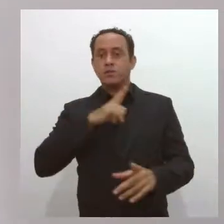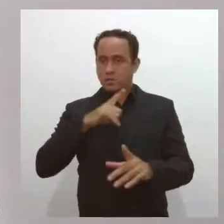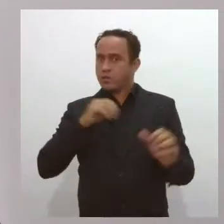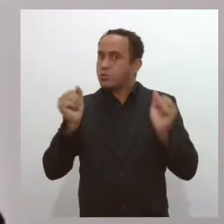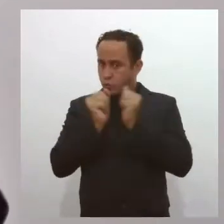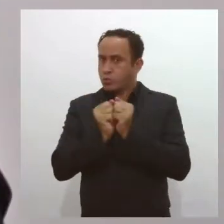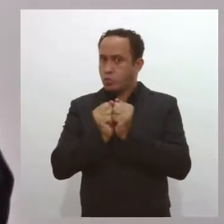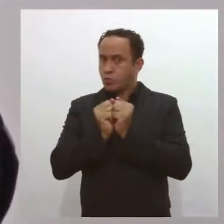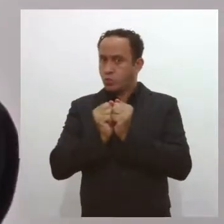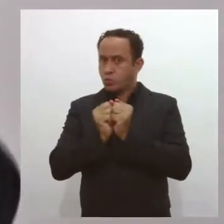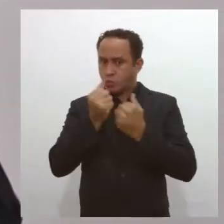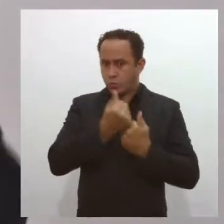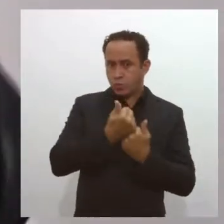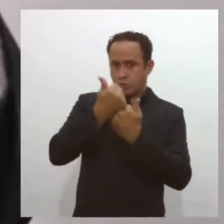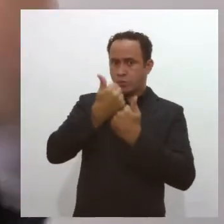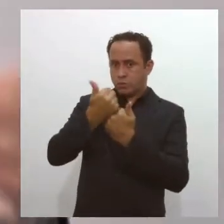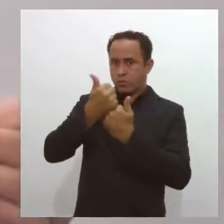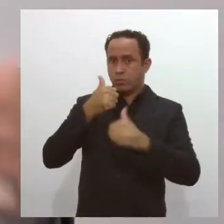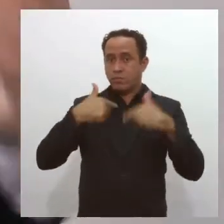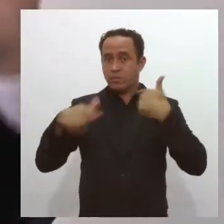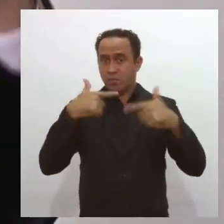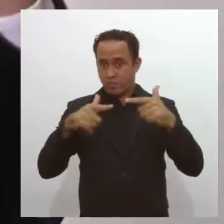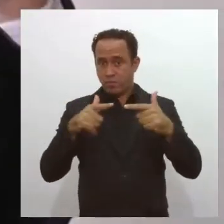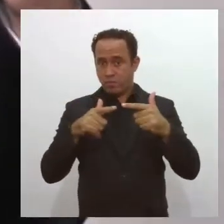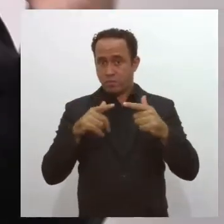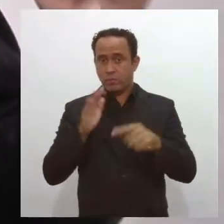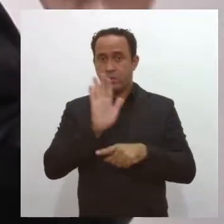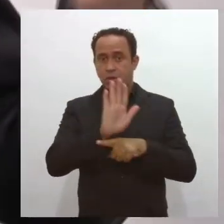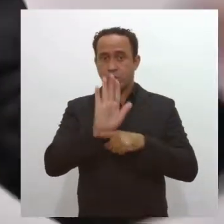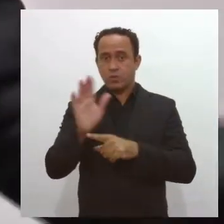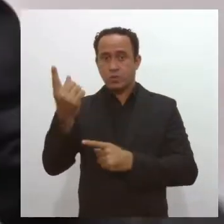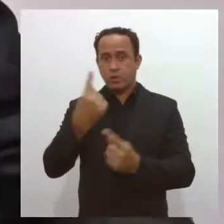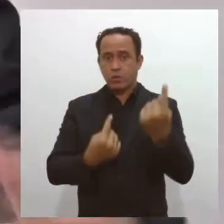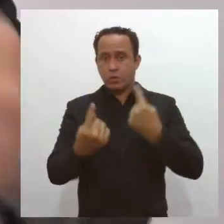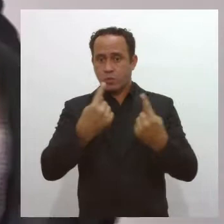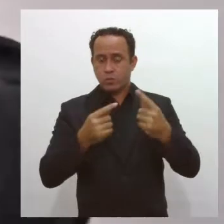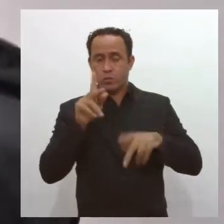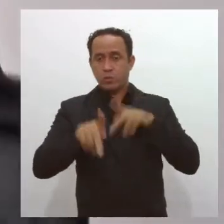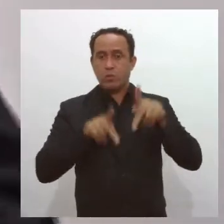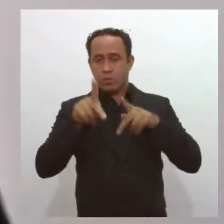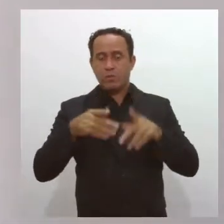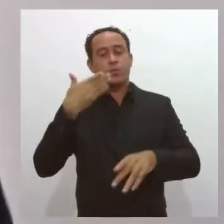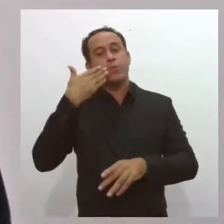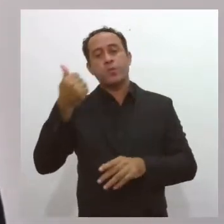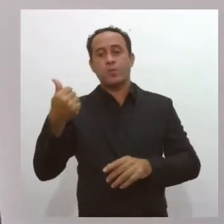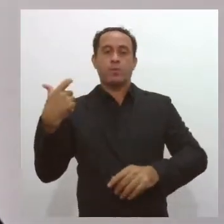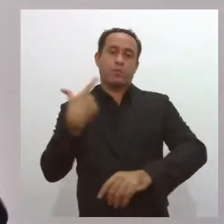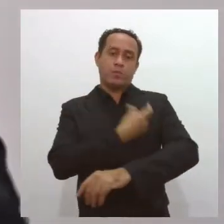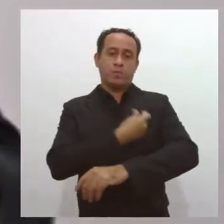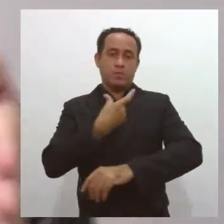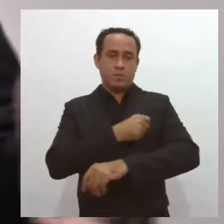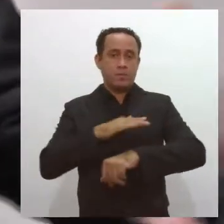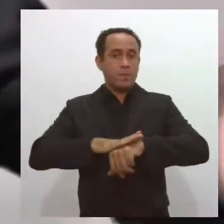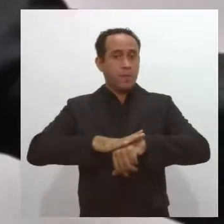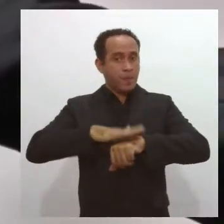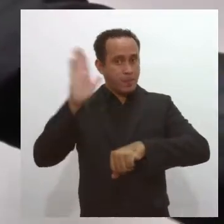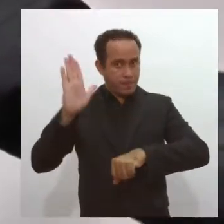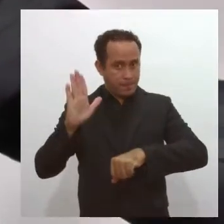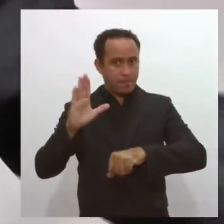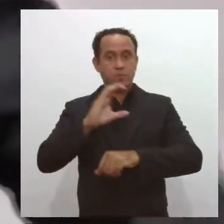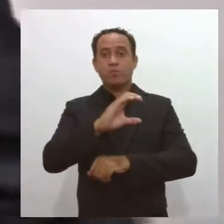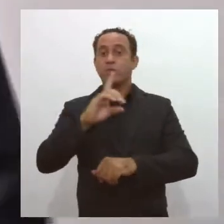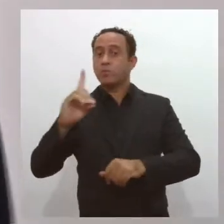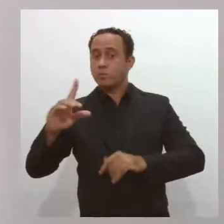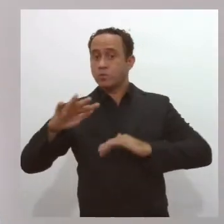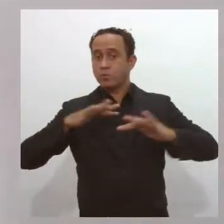juntos, trabalhando em função de atender melhor o povo, tínhamos mais vacinas. Tínhamos mais